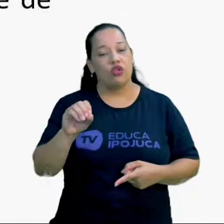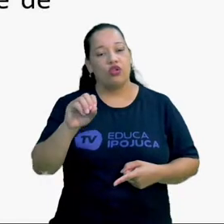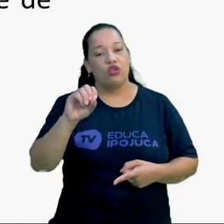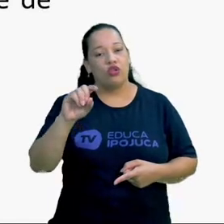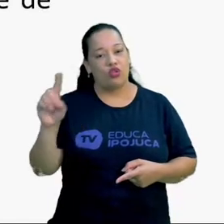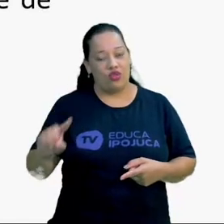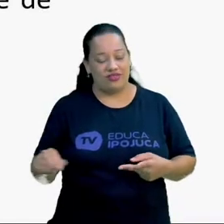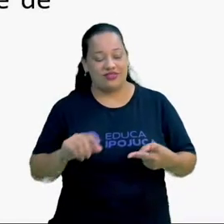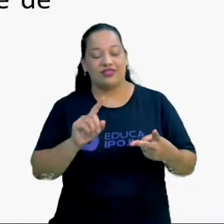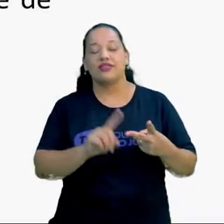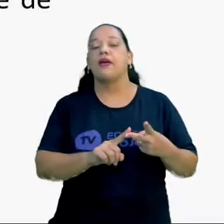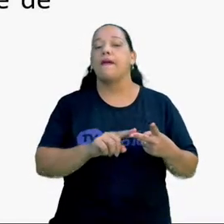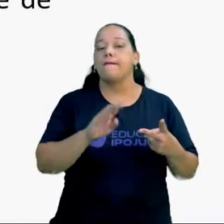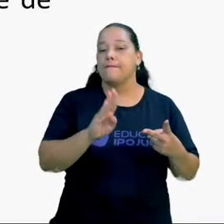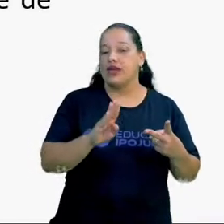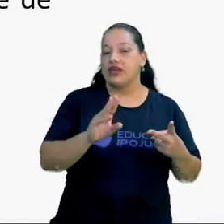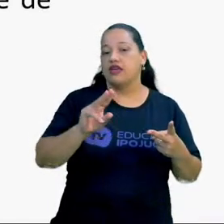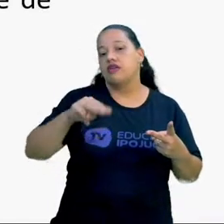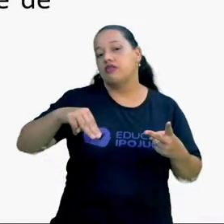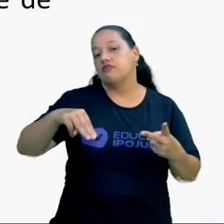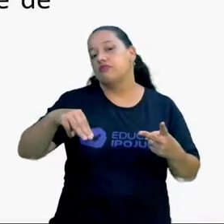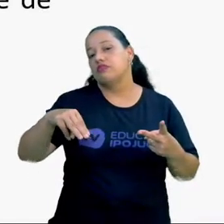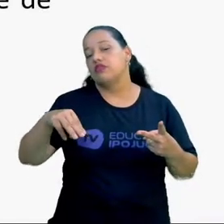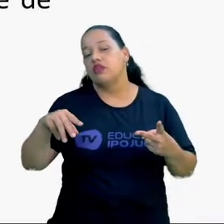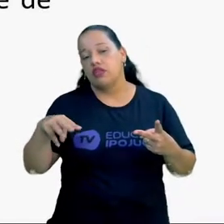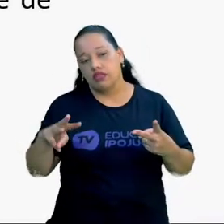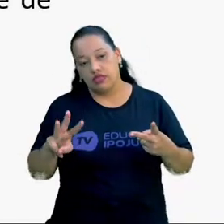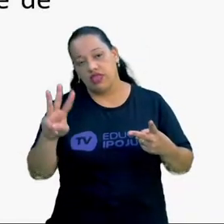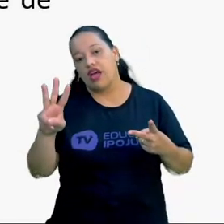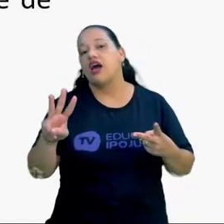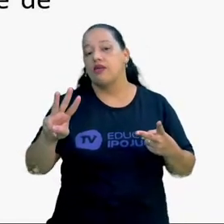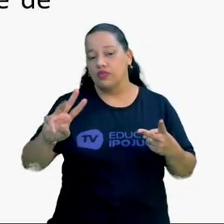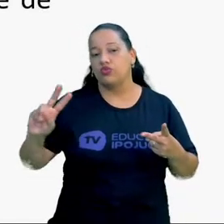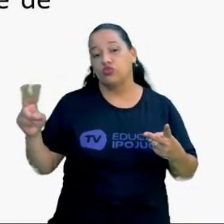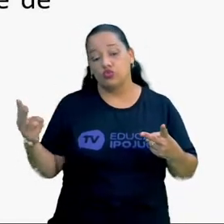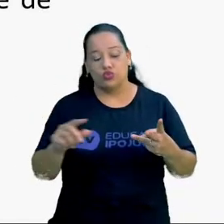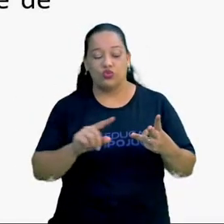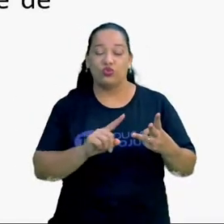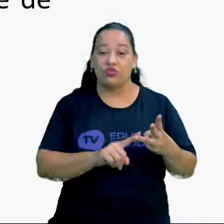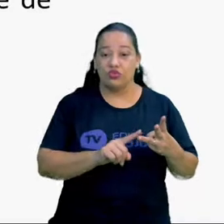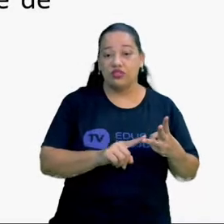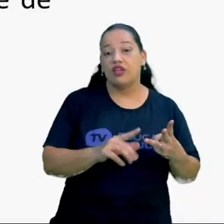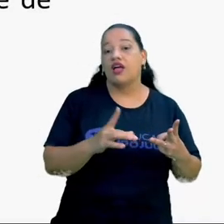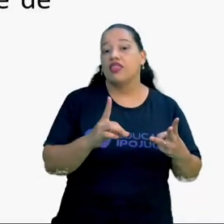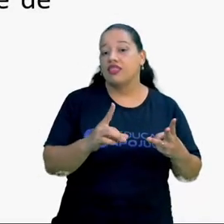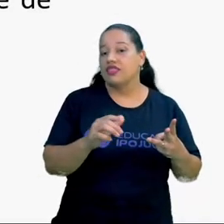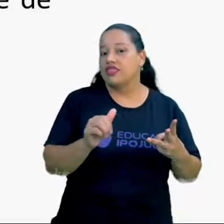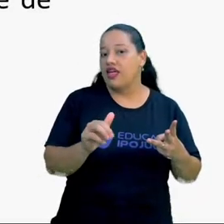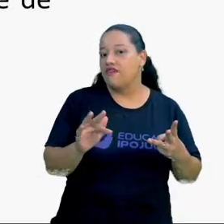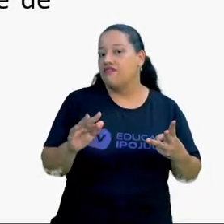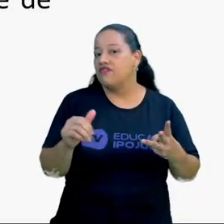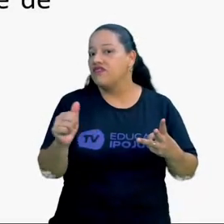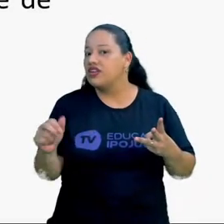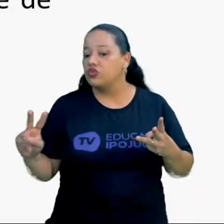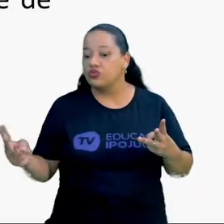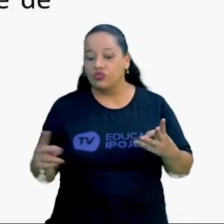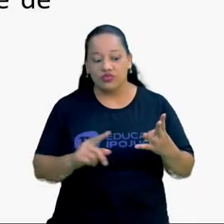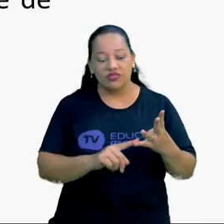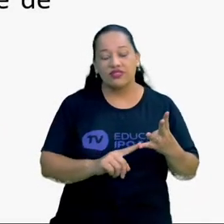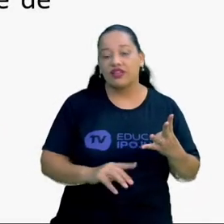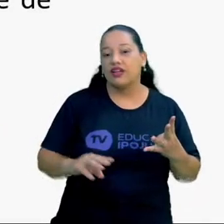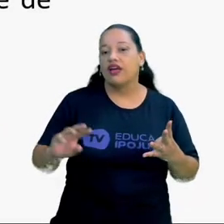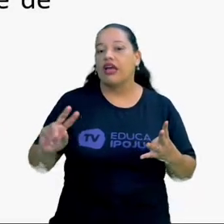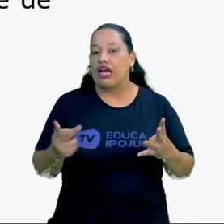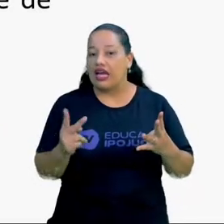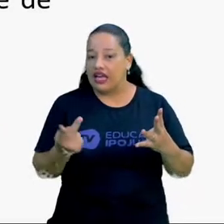BMW, duas vezes. Dafra, três vezes. E a campeã foi a Honda. O